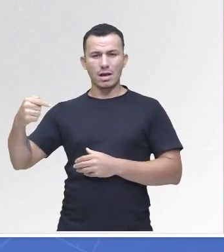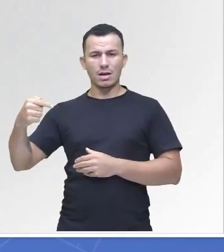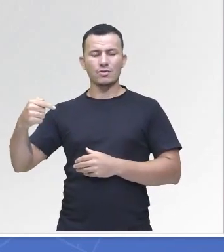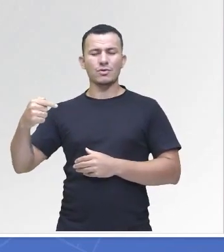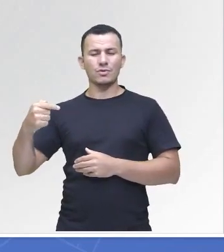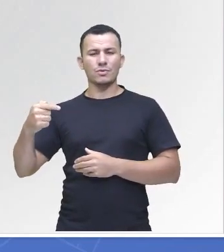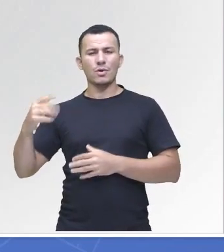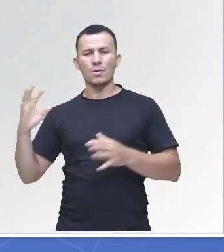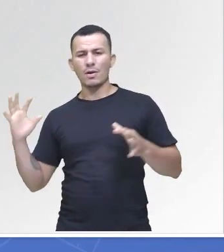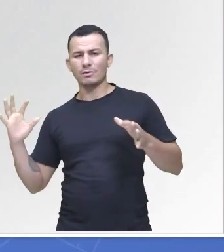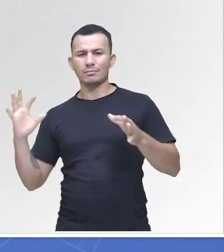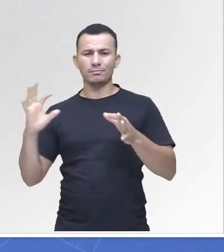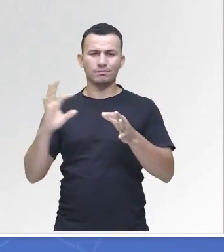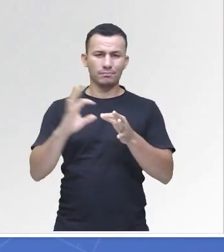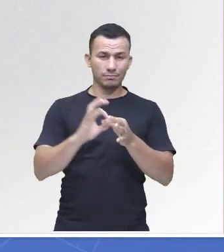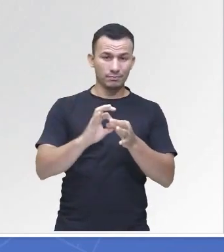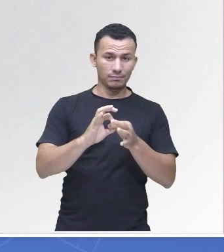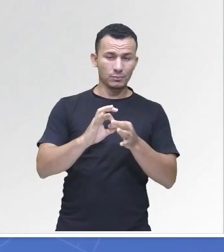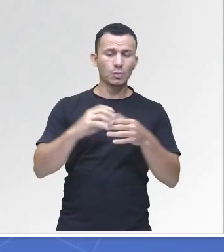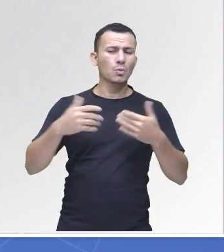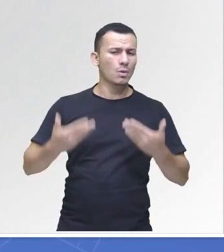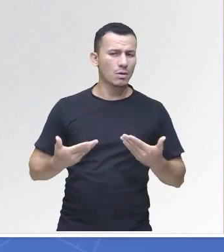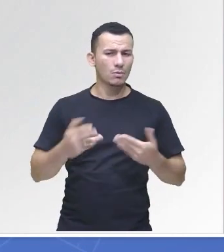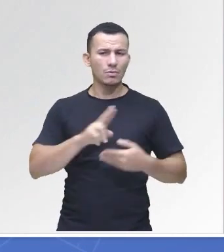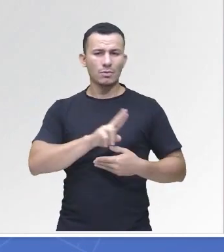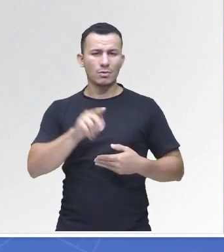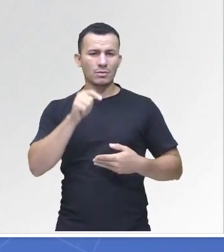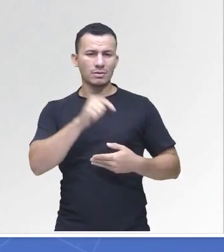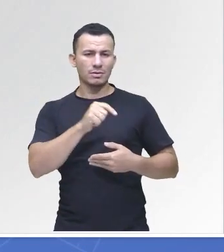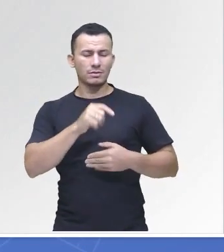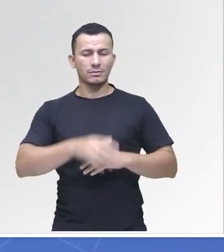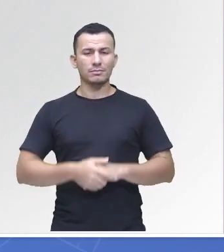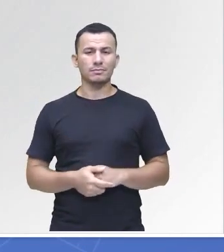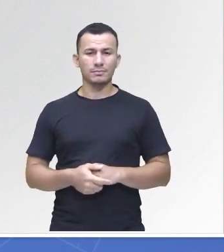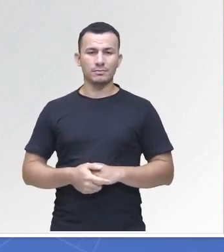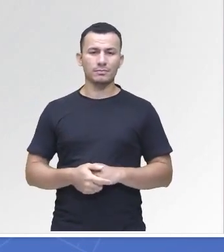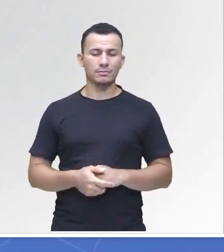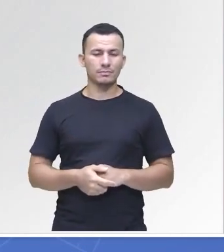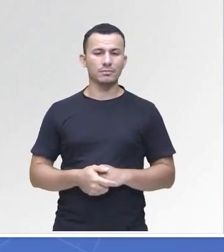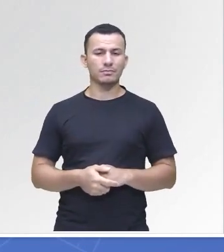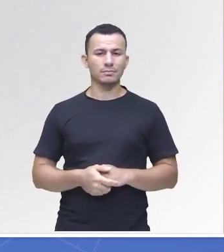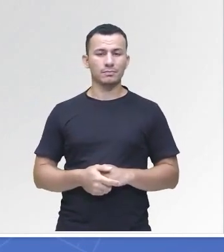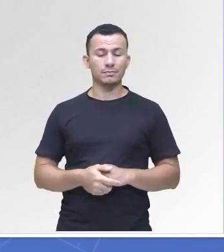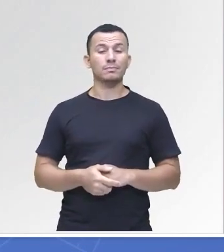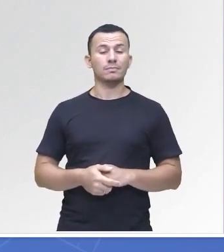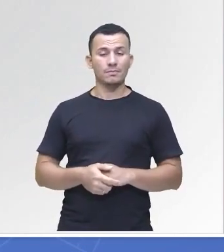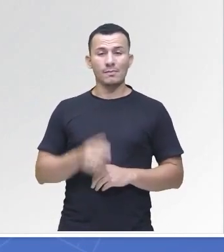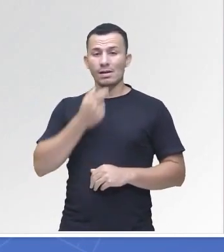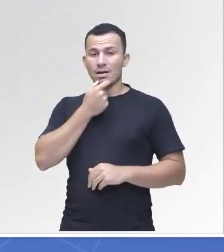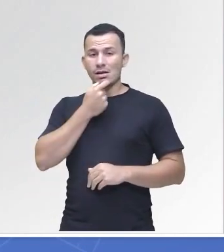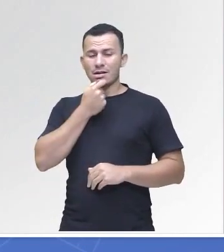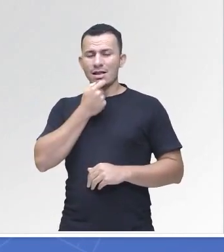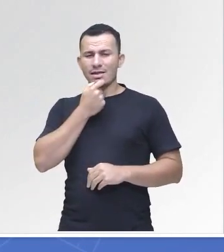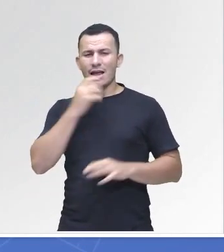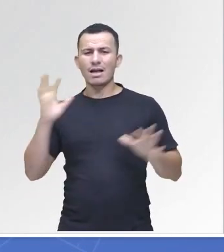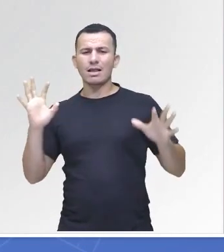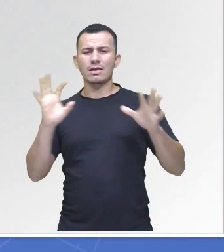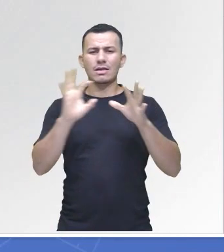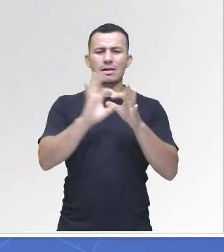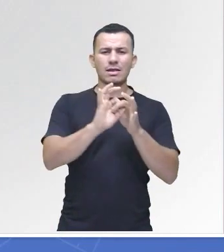a... Então, vamos lá. Vamos lembrar da Tríplice Entente. A Inglaterra estava com quem